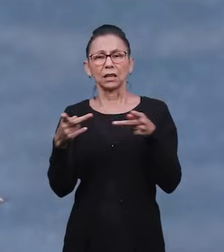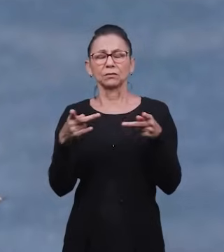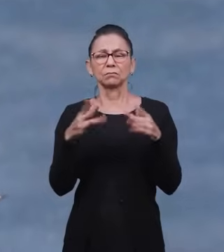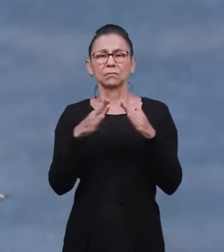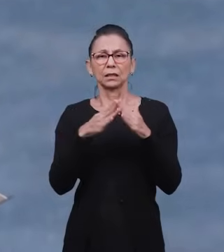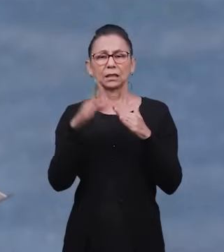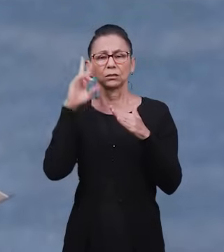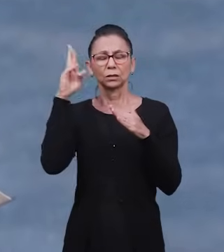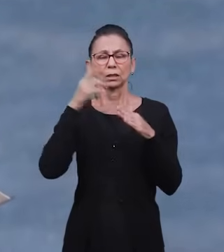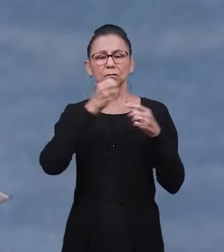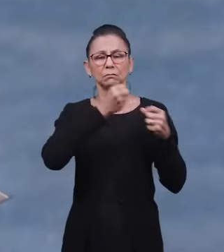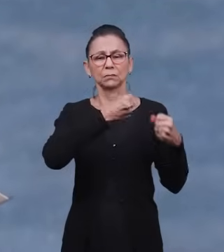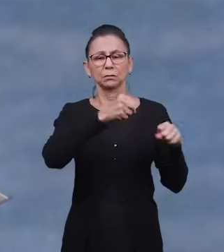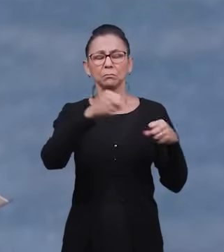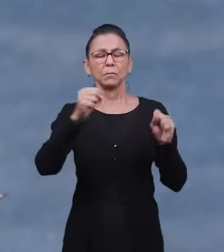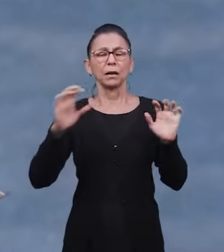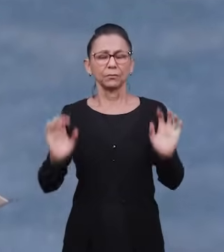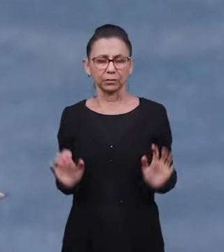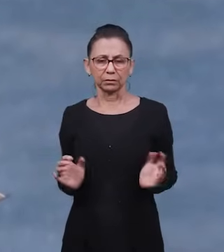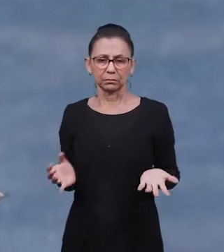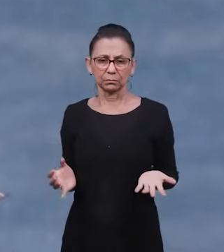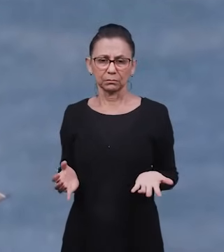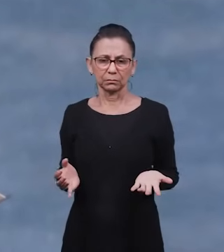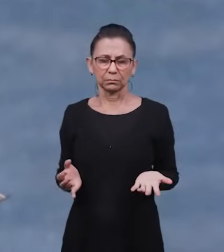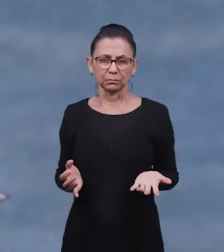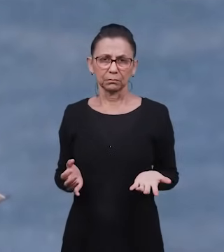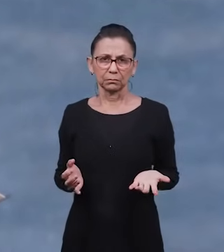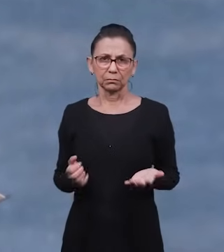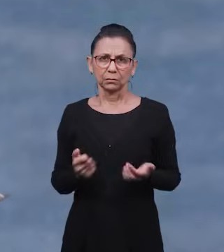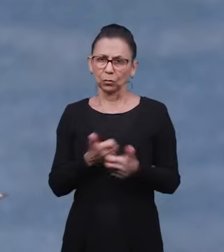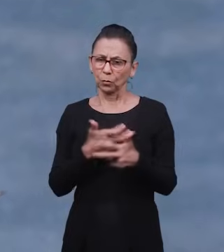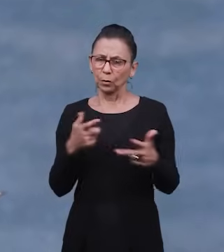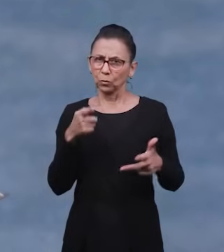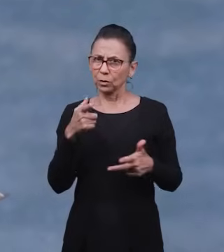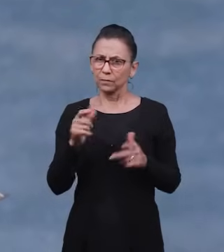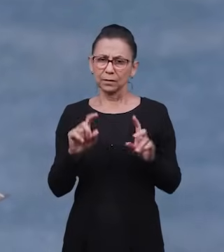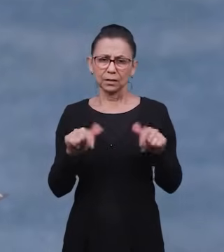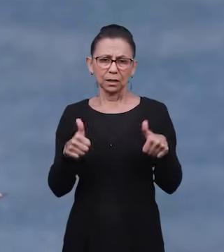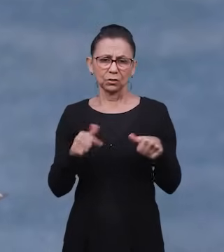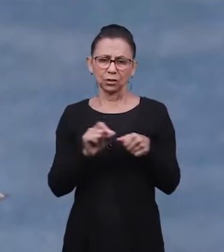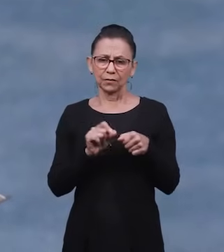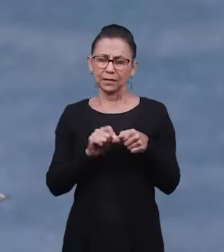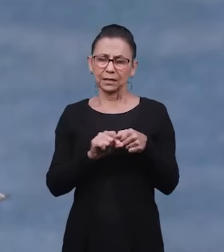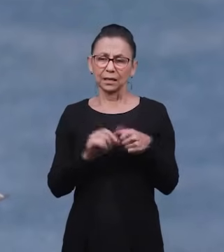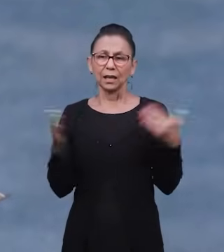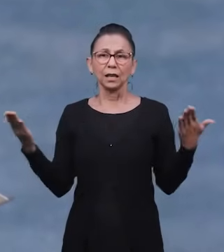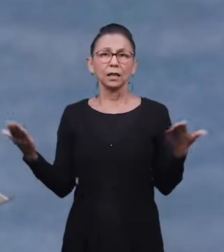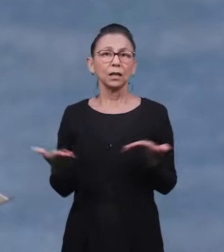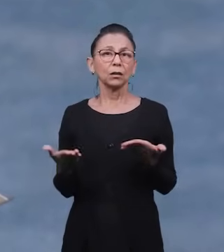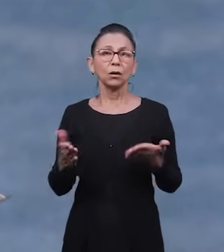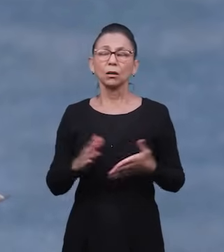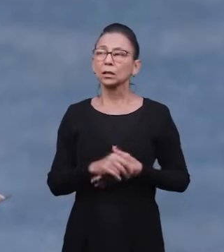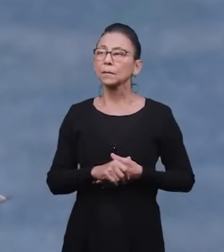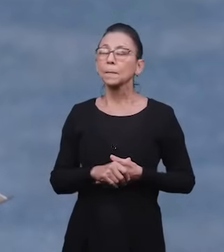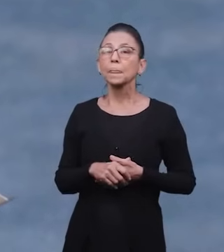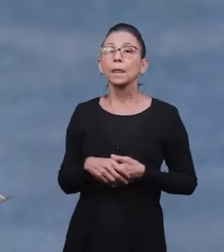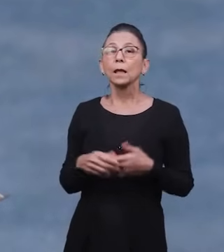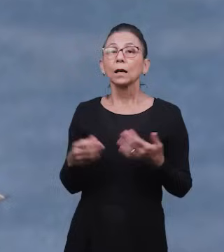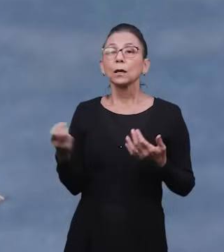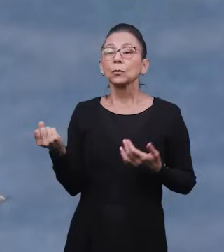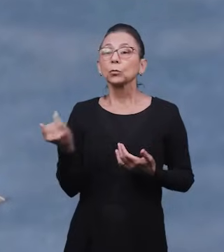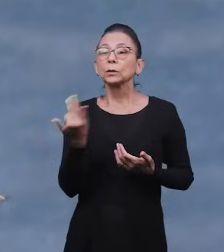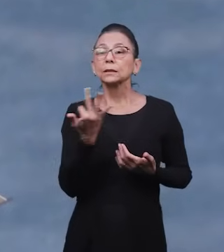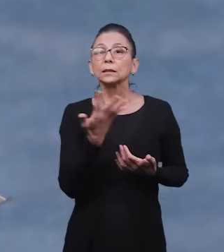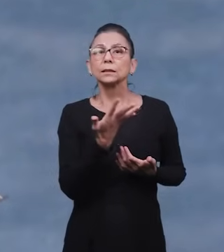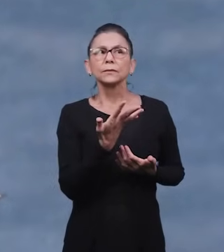fazia visita, eu fazia limpeza na casa de alguma coisa que você fazia. Aí começa aquele assim, eu não faço isso mais. Quantas vezes eu vim de